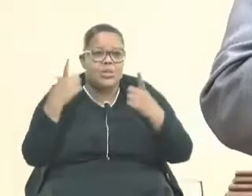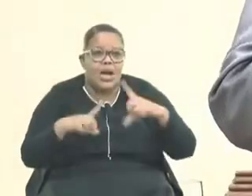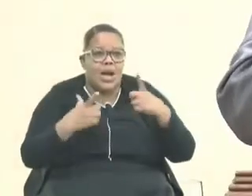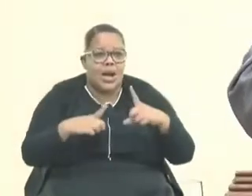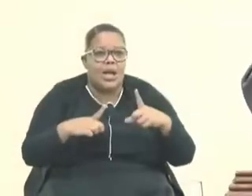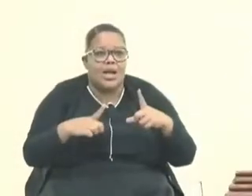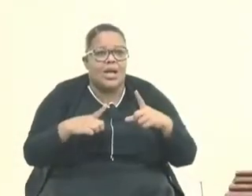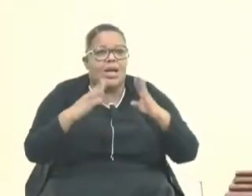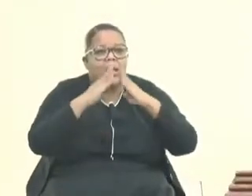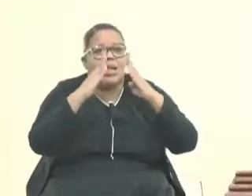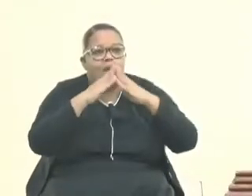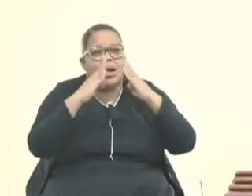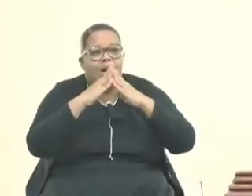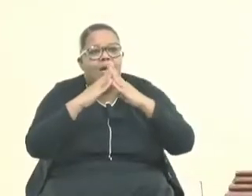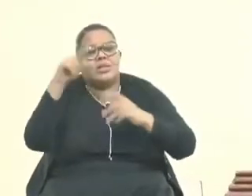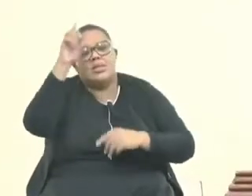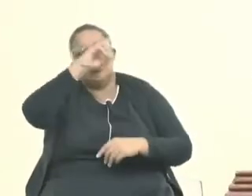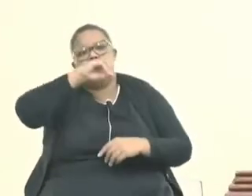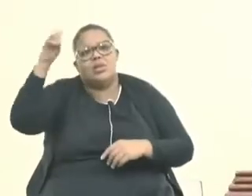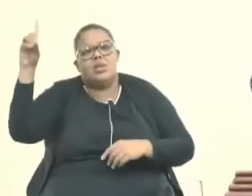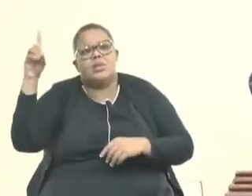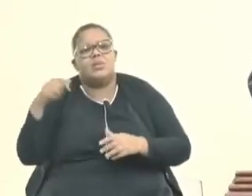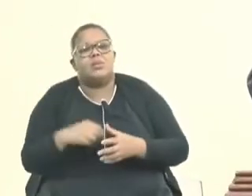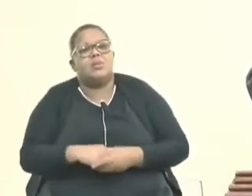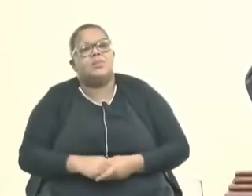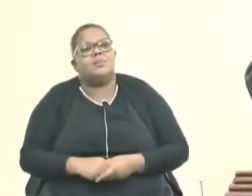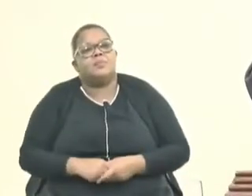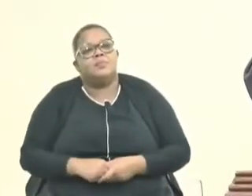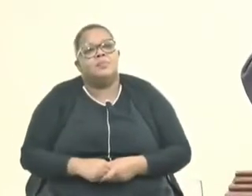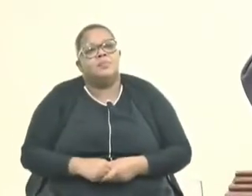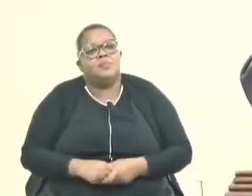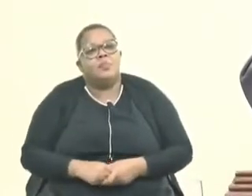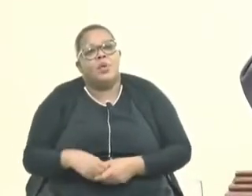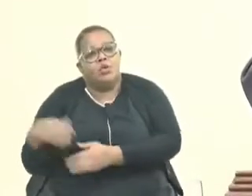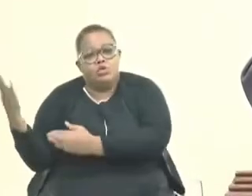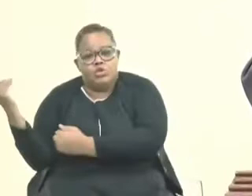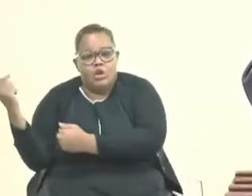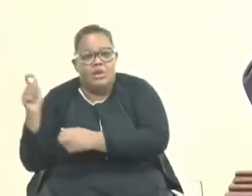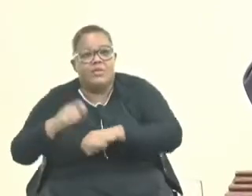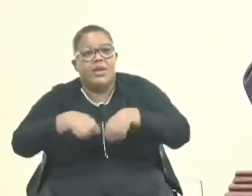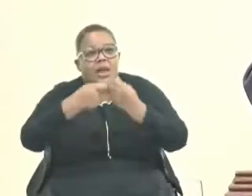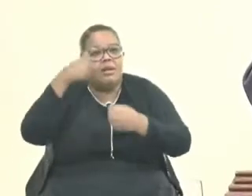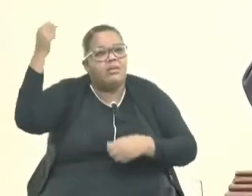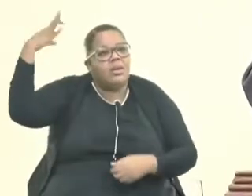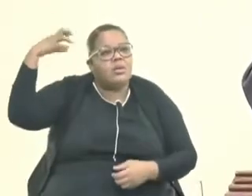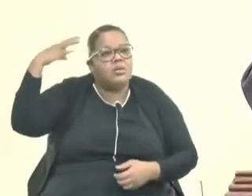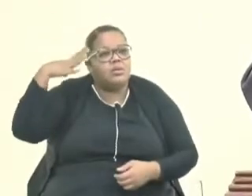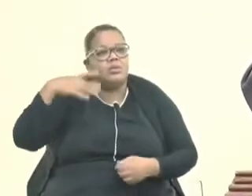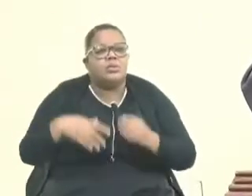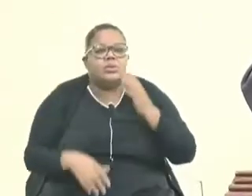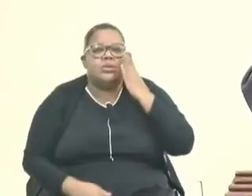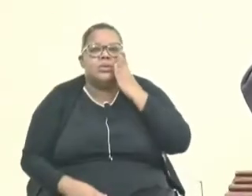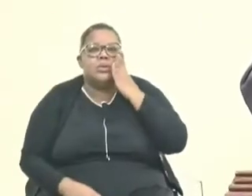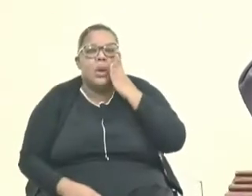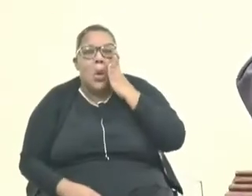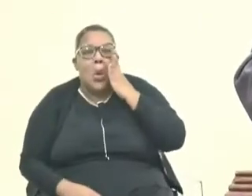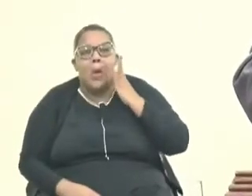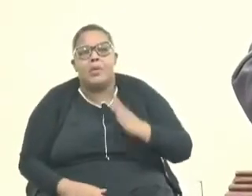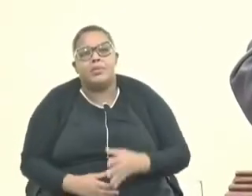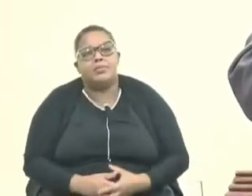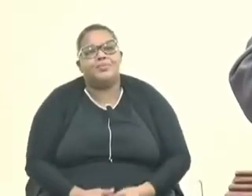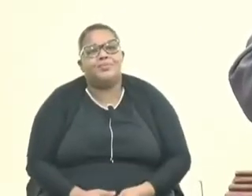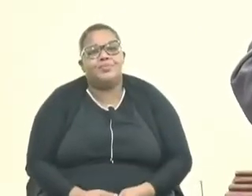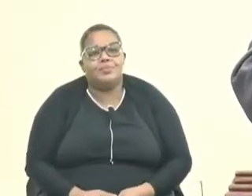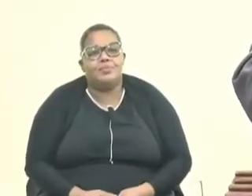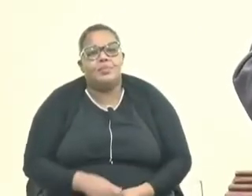o menino Samuel colocava azeite das lamparinas é mas para ele seus filhos e já não tinha mais importância